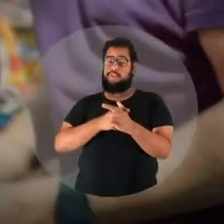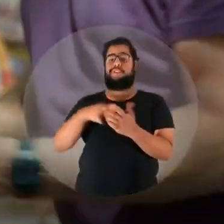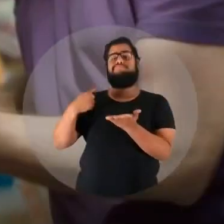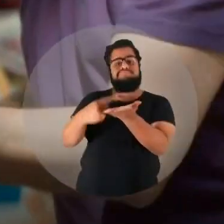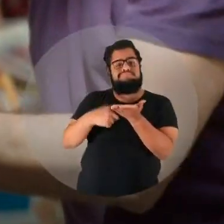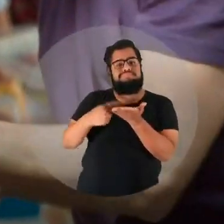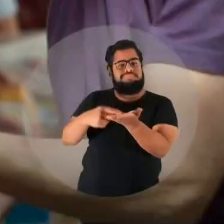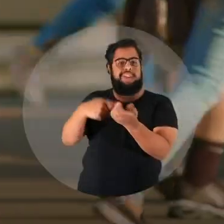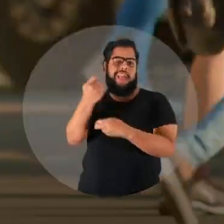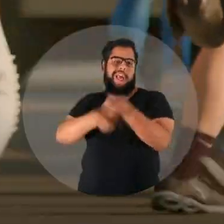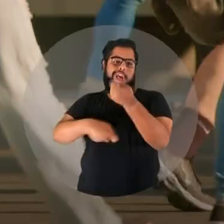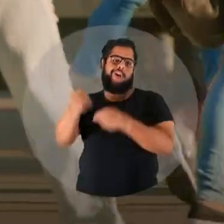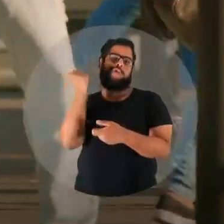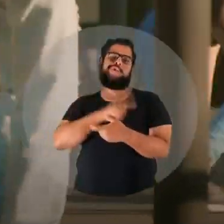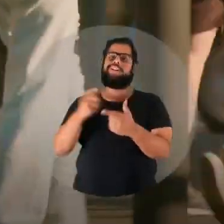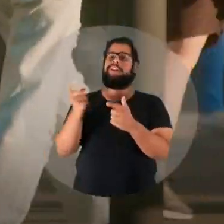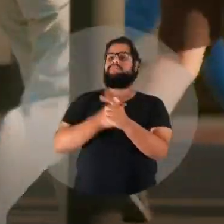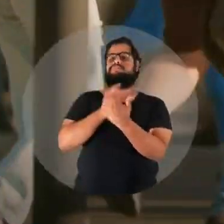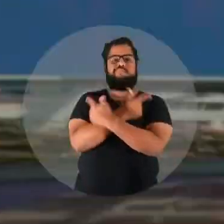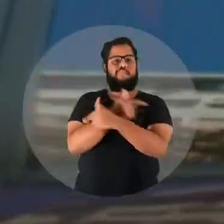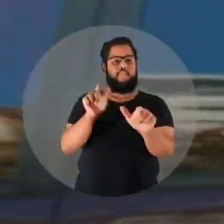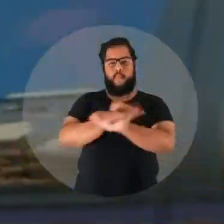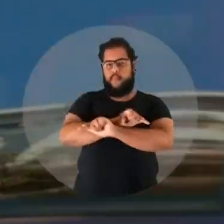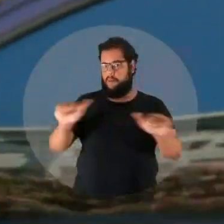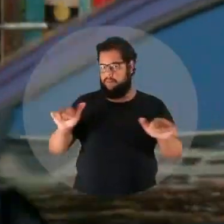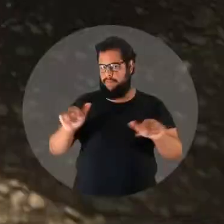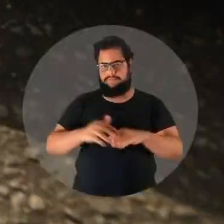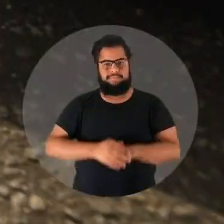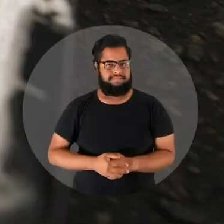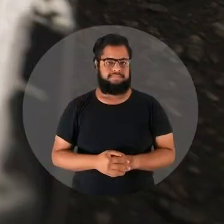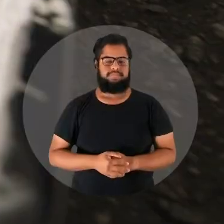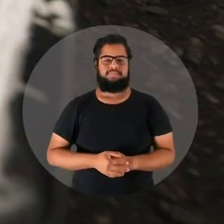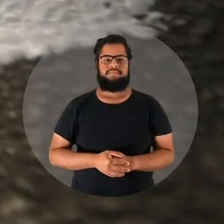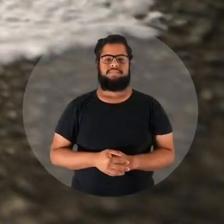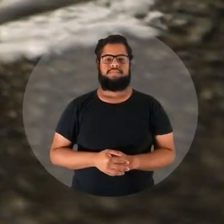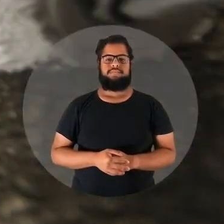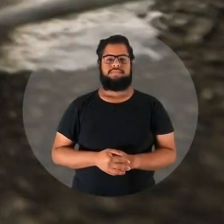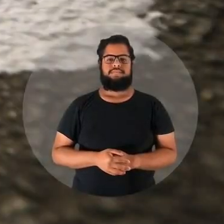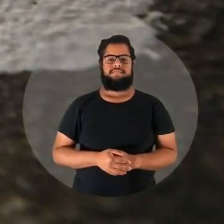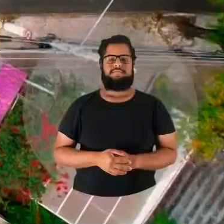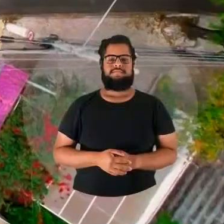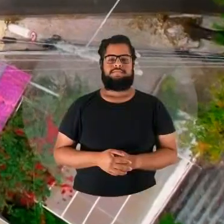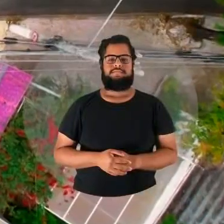com juros baixos para limpar o nome no SPC e Serasa.